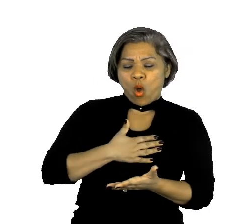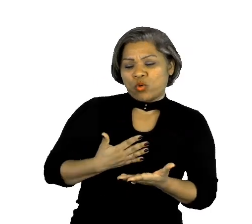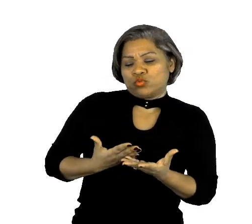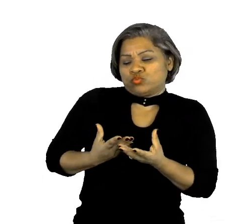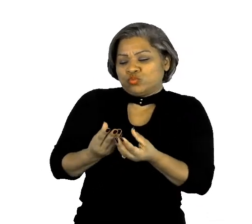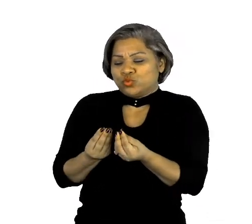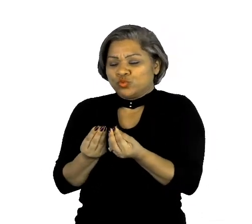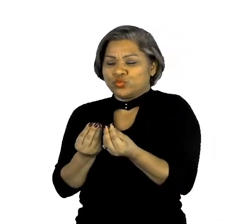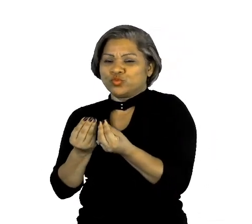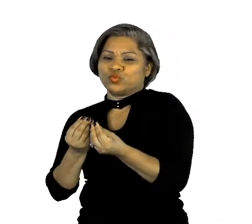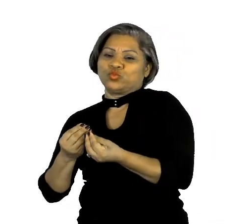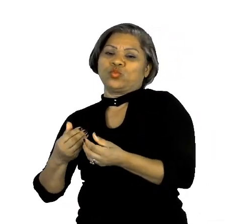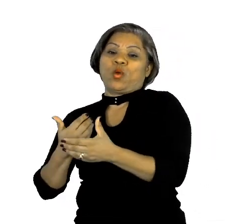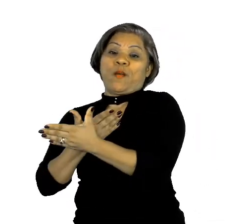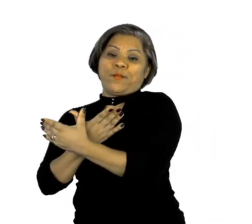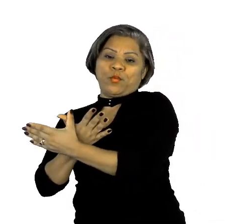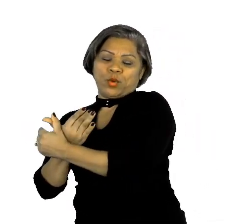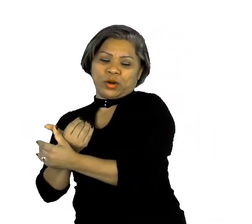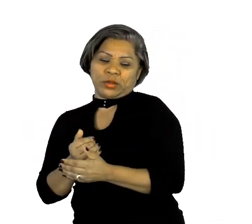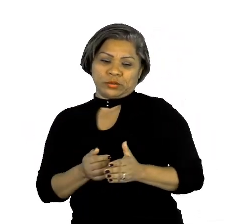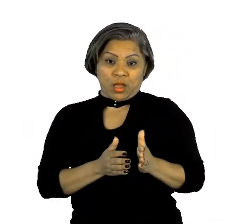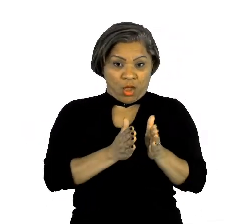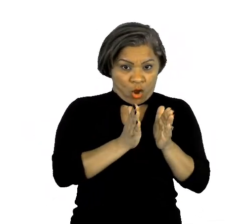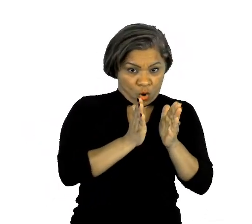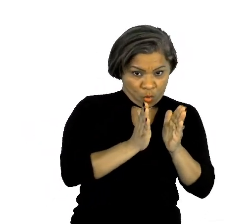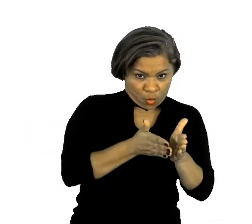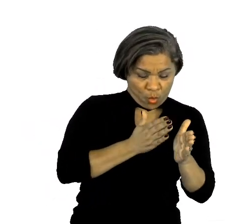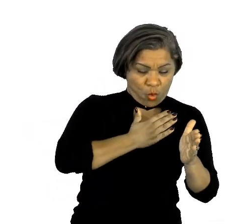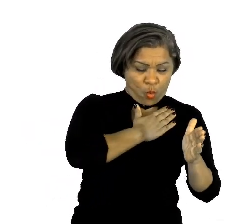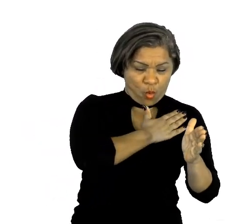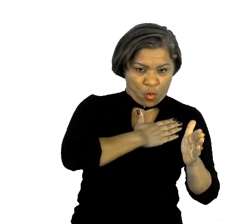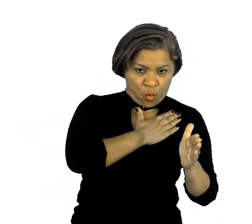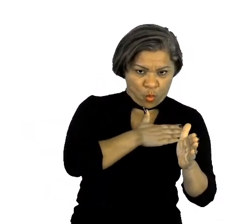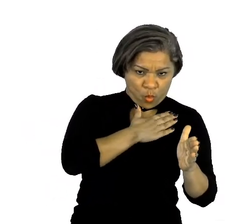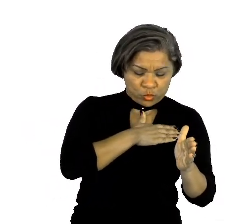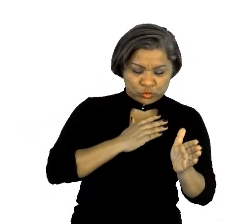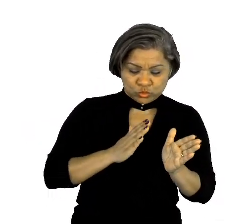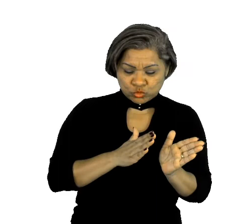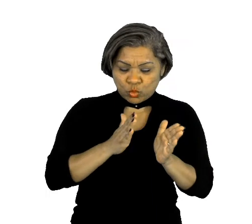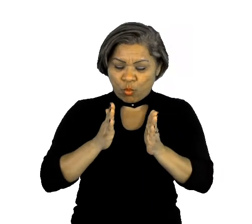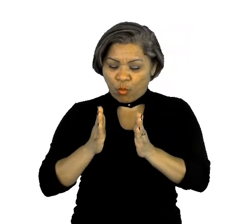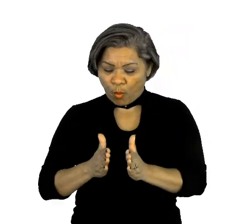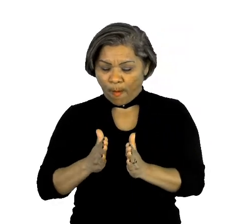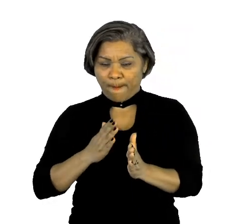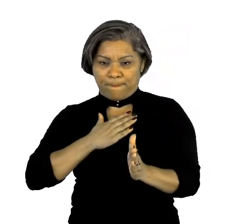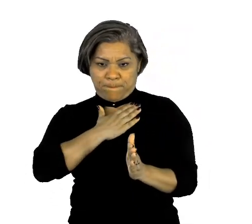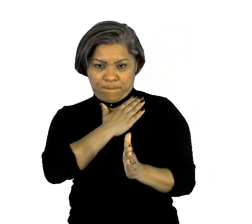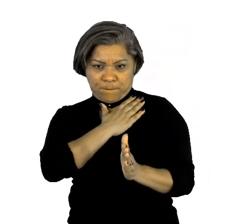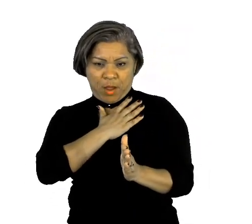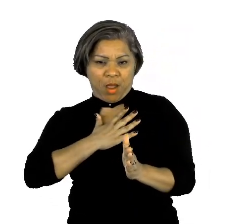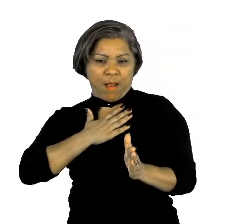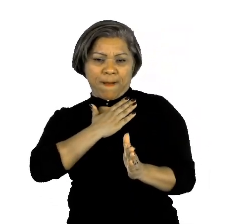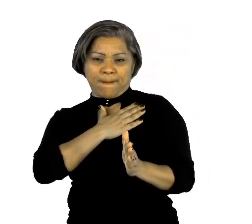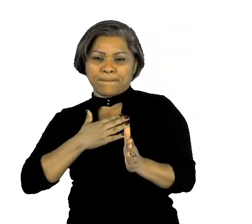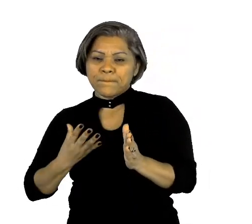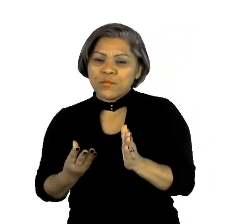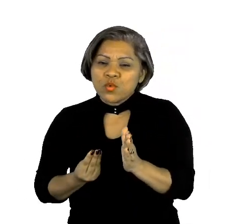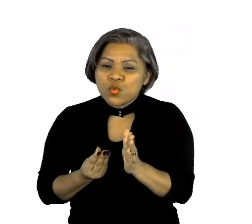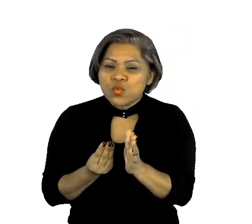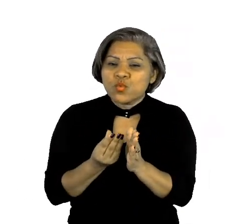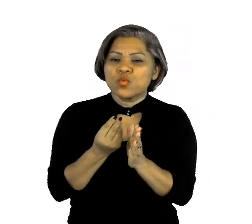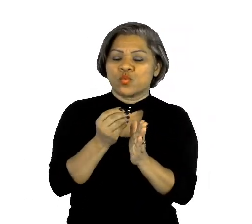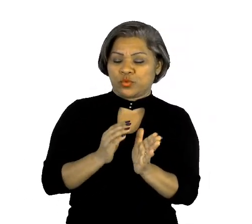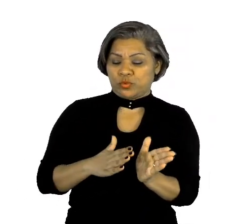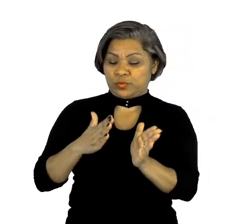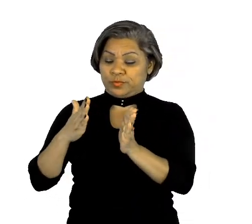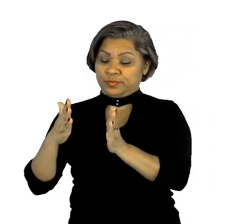O espaço, né? E como que ela começou? Lembra o que eu já falei aqui em outras aulas? O início de cada frase eu